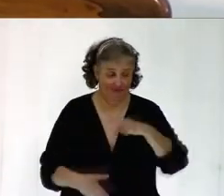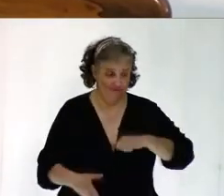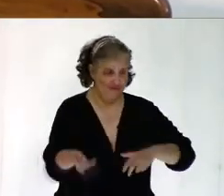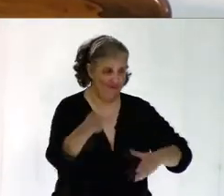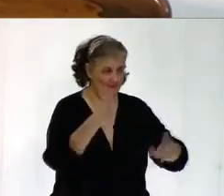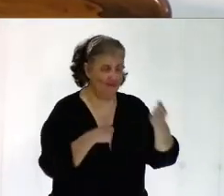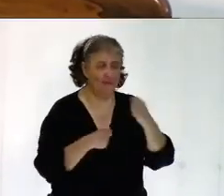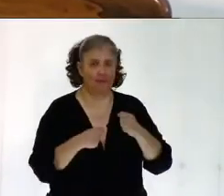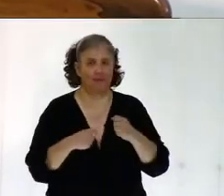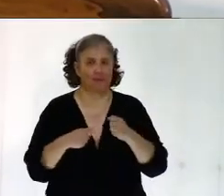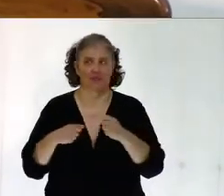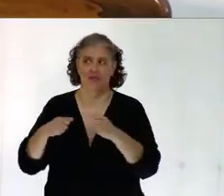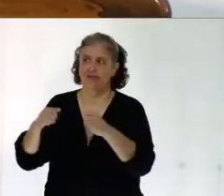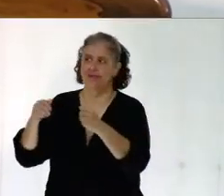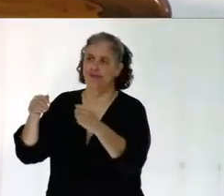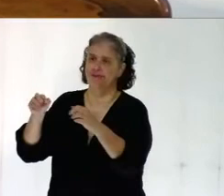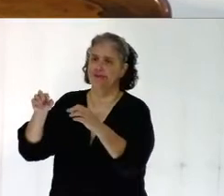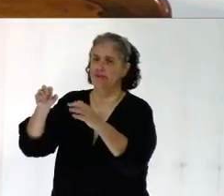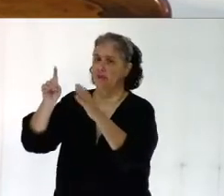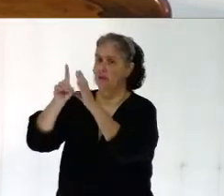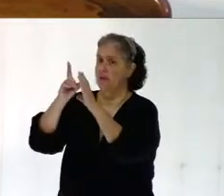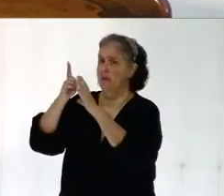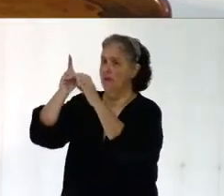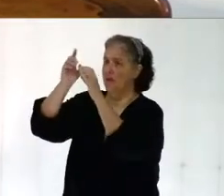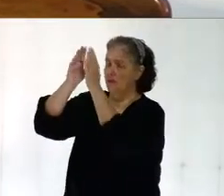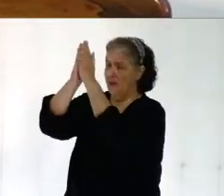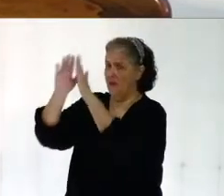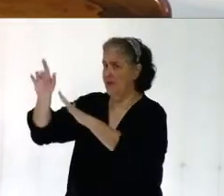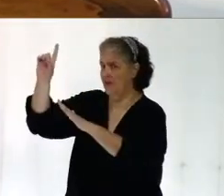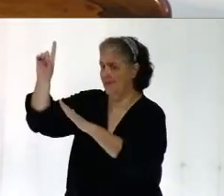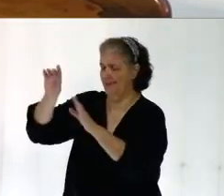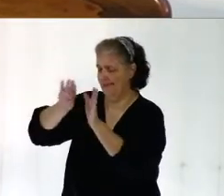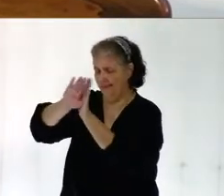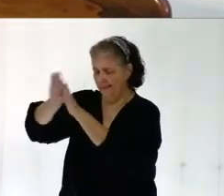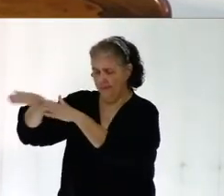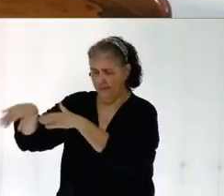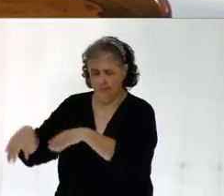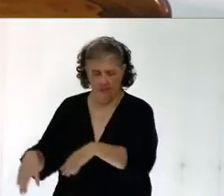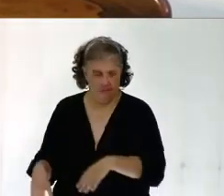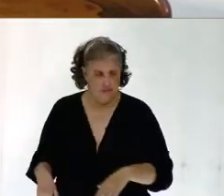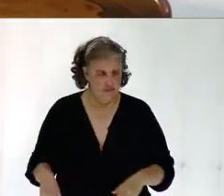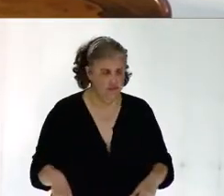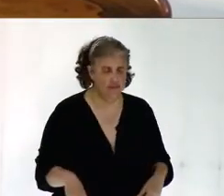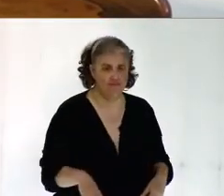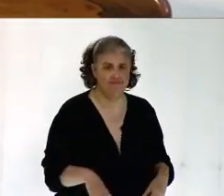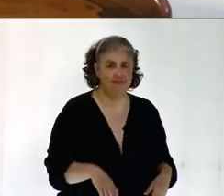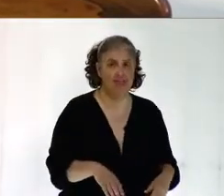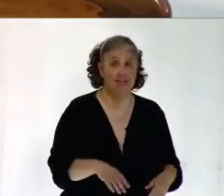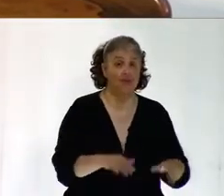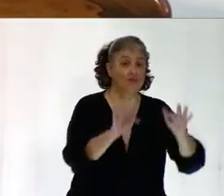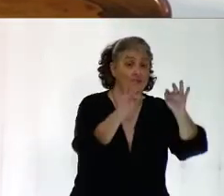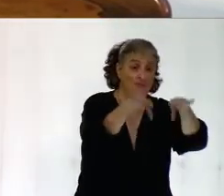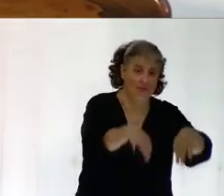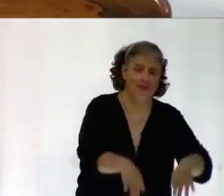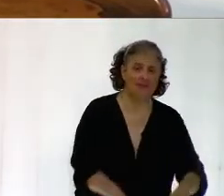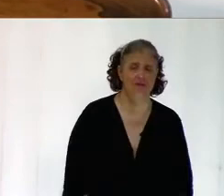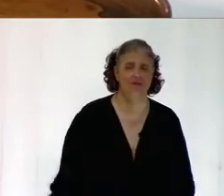inferno de satanás venderam suas vidas e amaram o pior